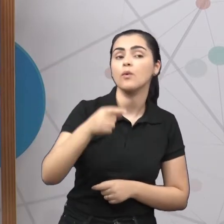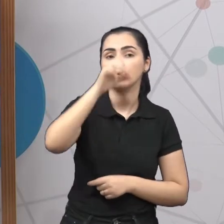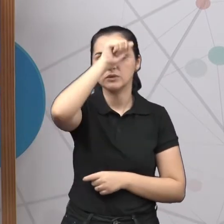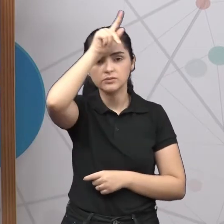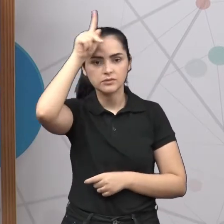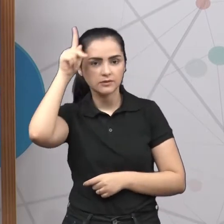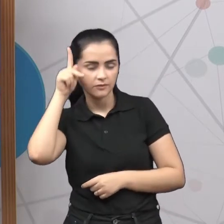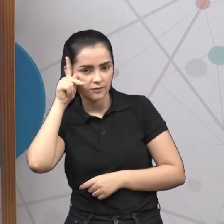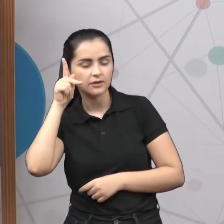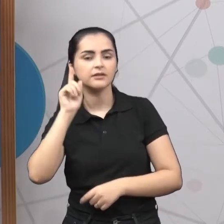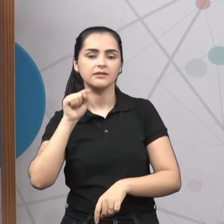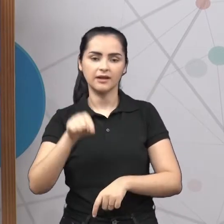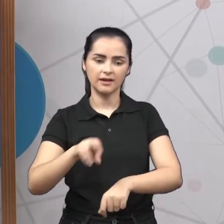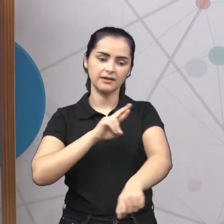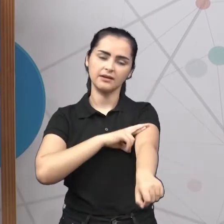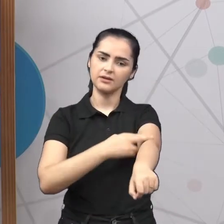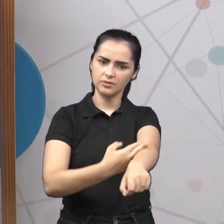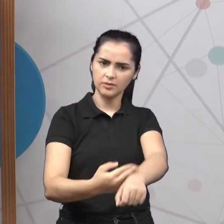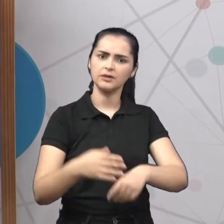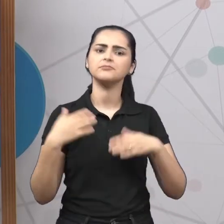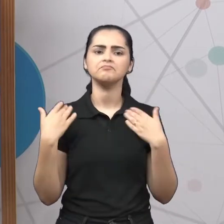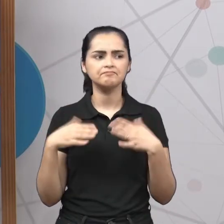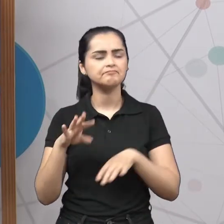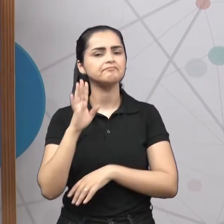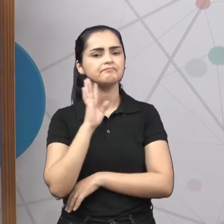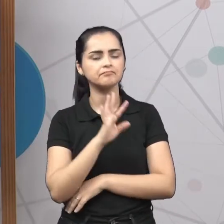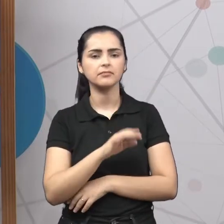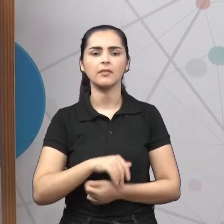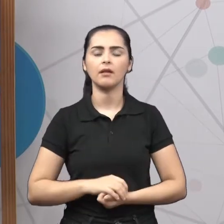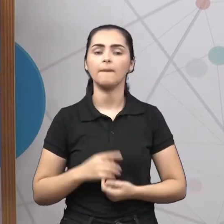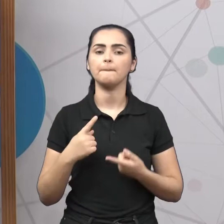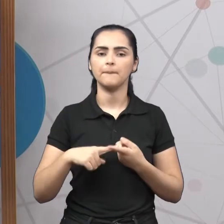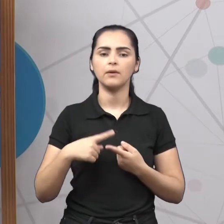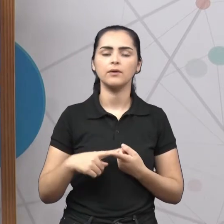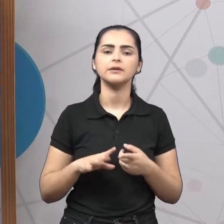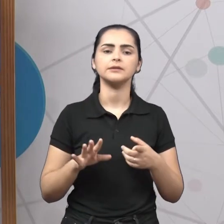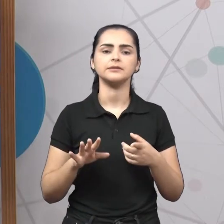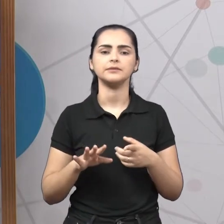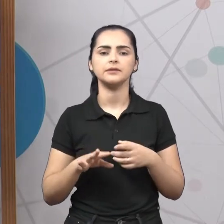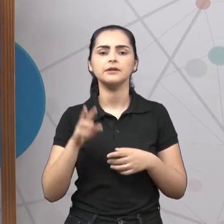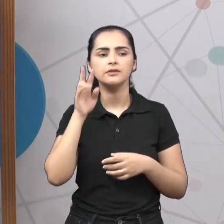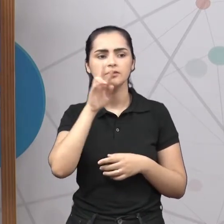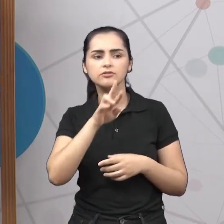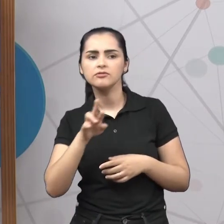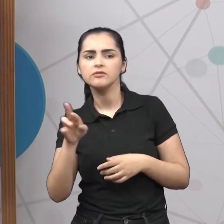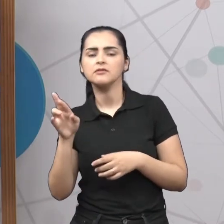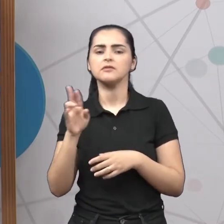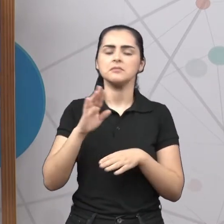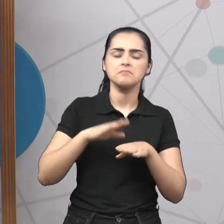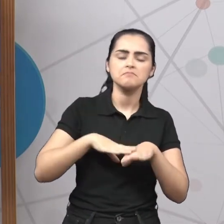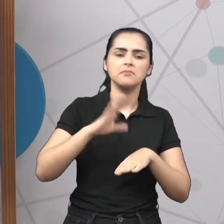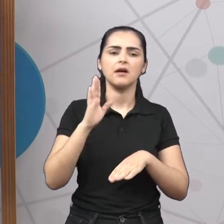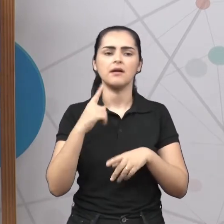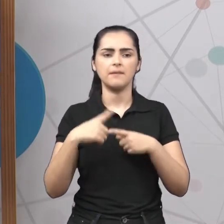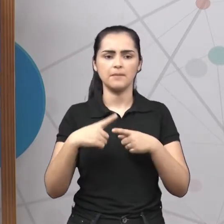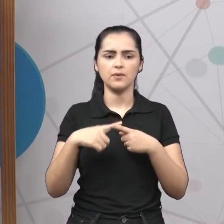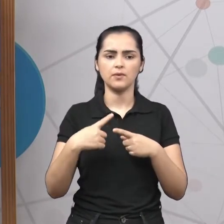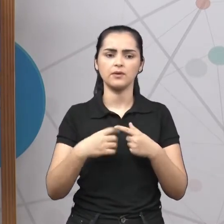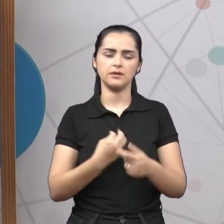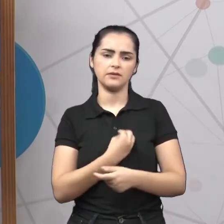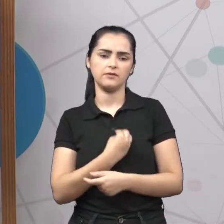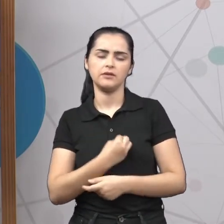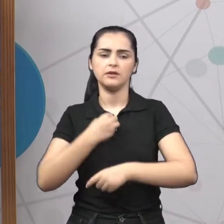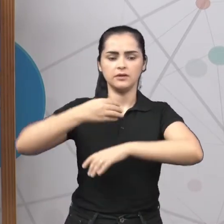Branco? É muito interessante, porque o prefeito geralmente a gente vê mais algumas situações, porque estão na